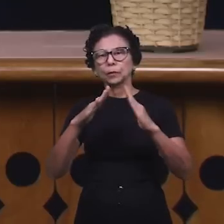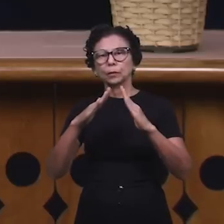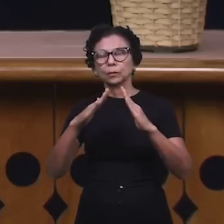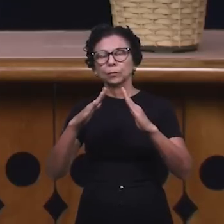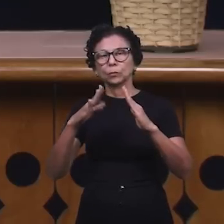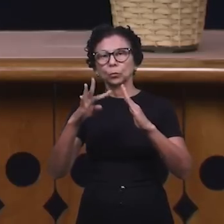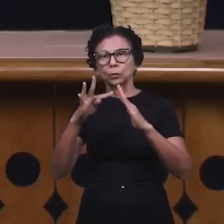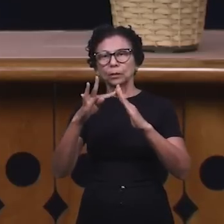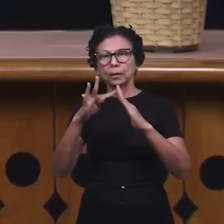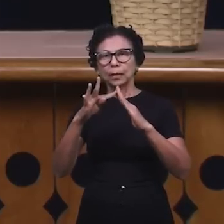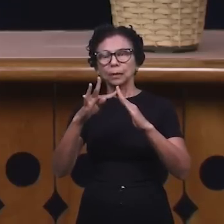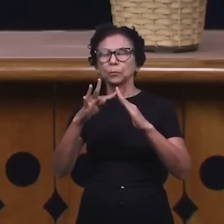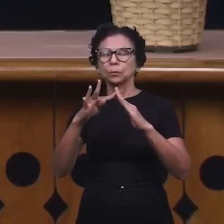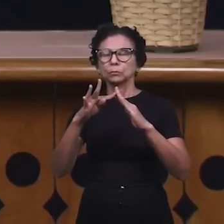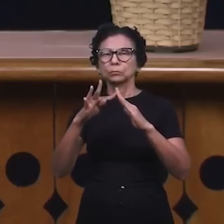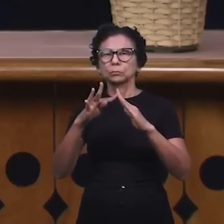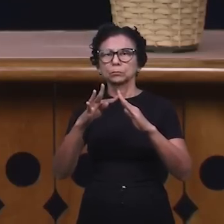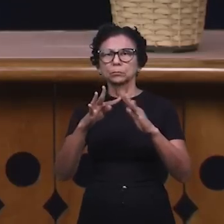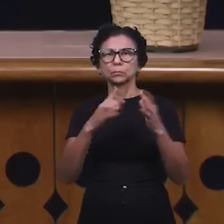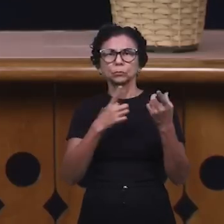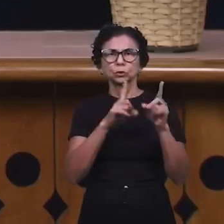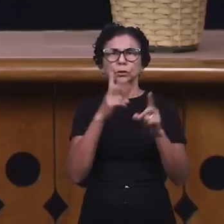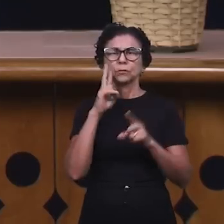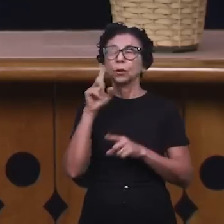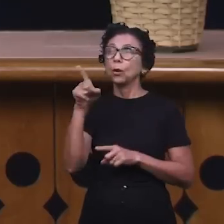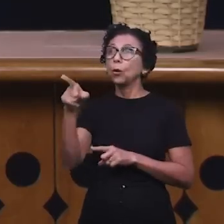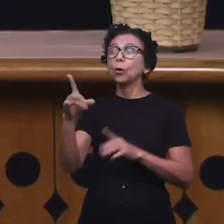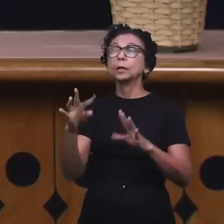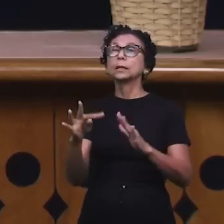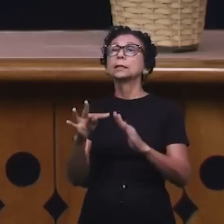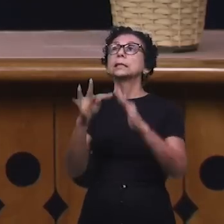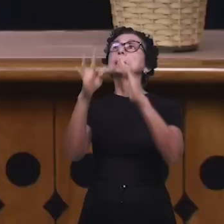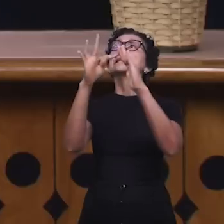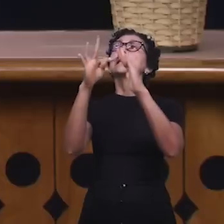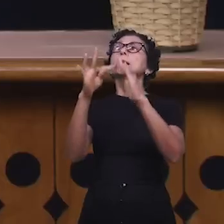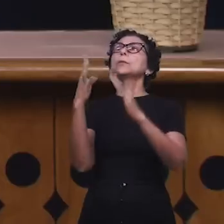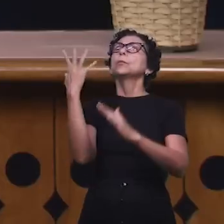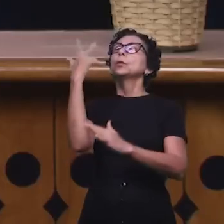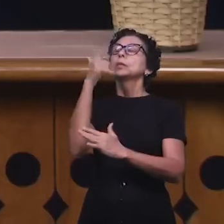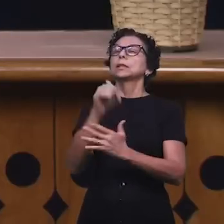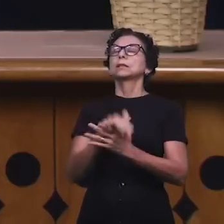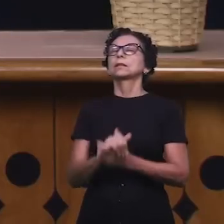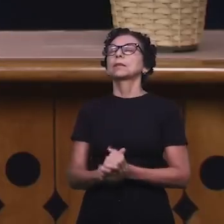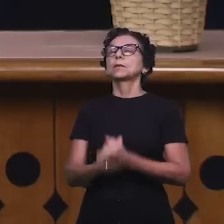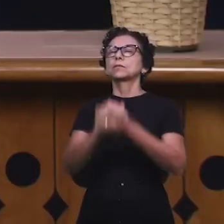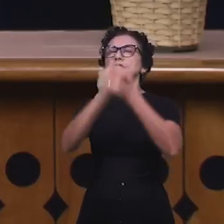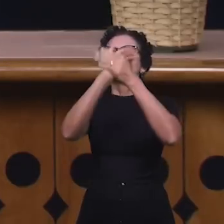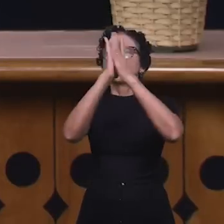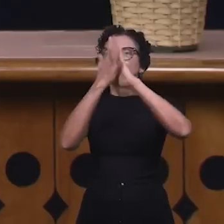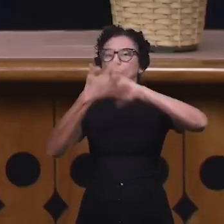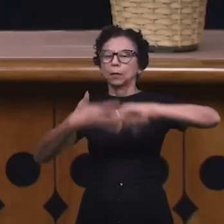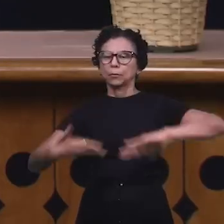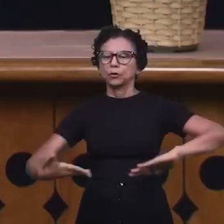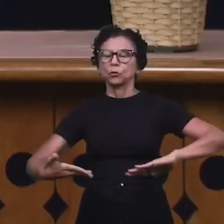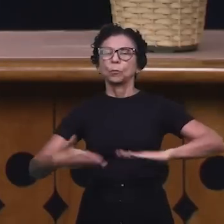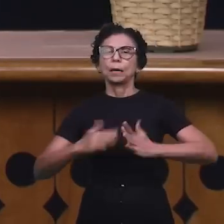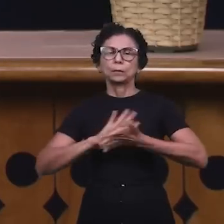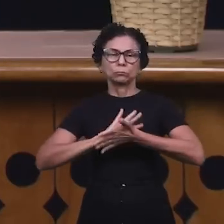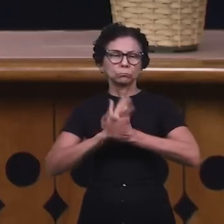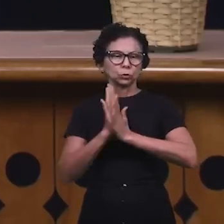os discípulos mostraram a estrutura do templo e ele disse que não ficaria pedra sobre pedra, tudo seria derrubado, porque eles estavam no templo.